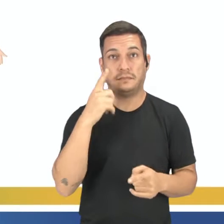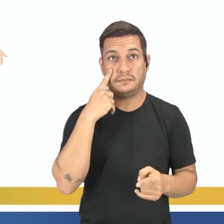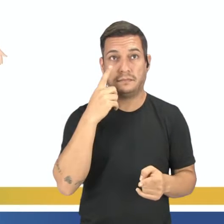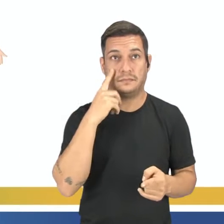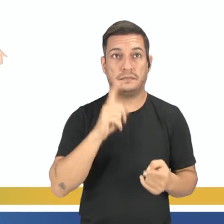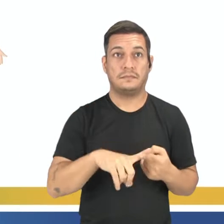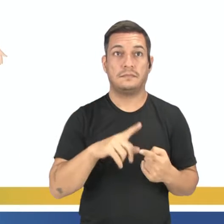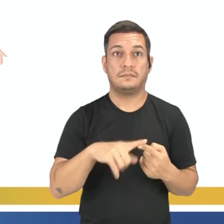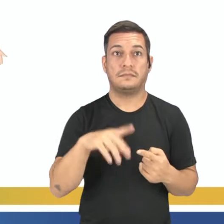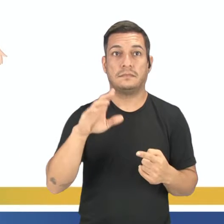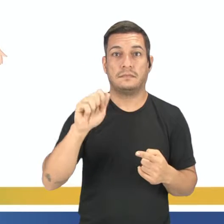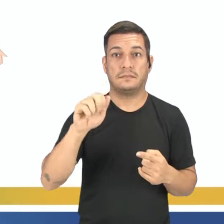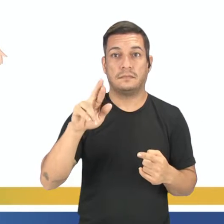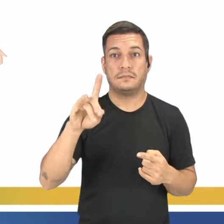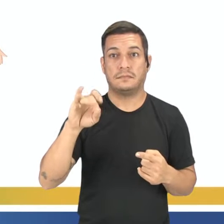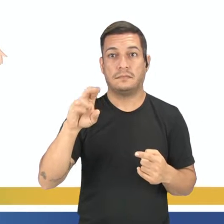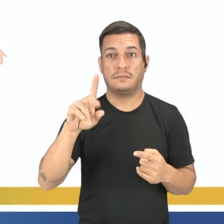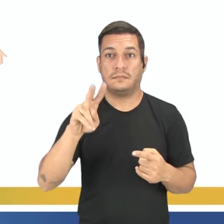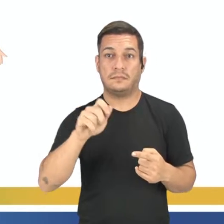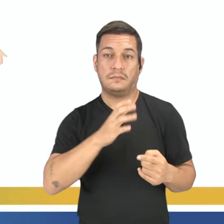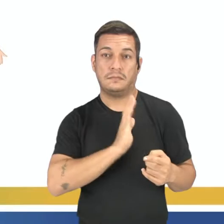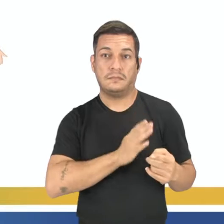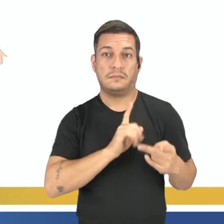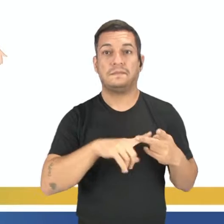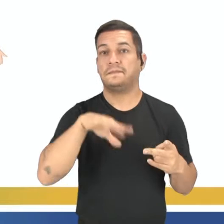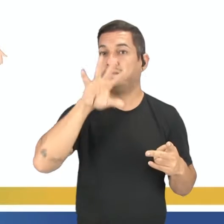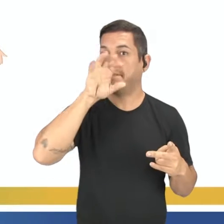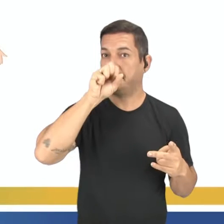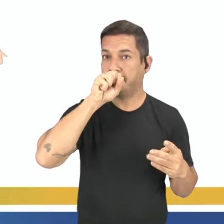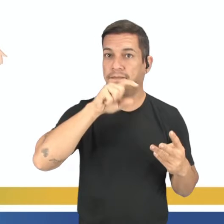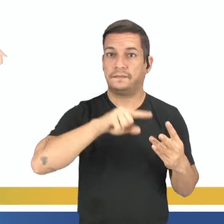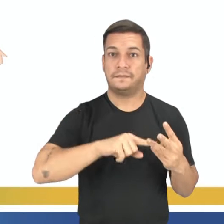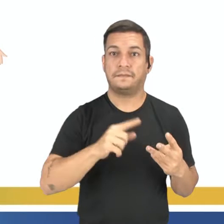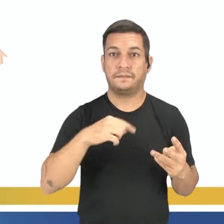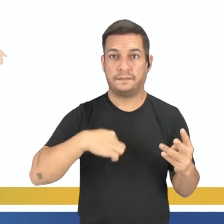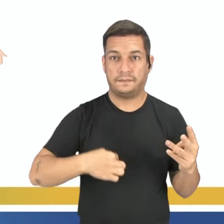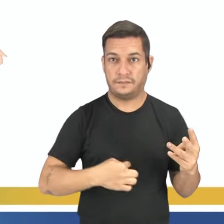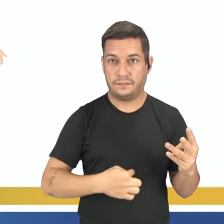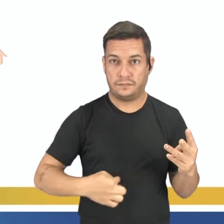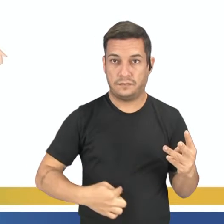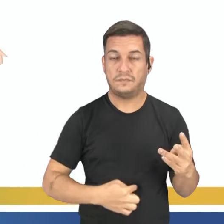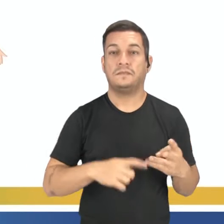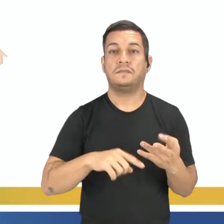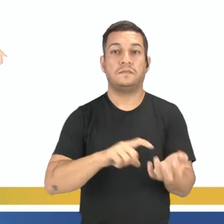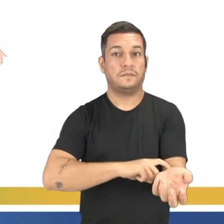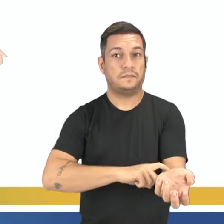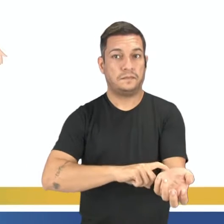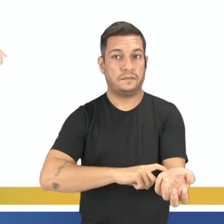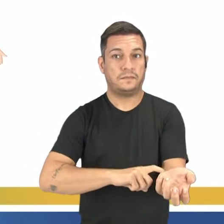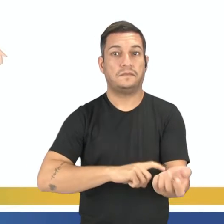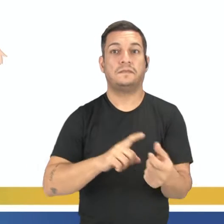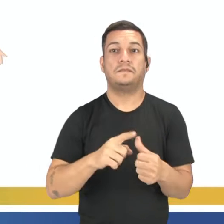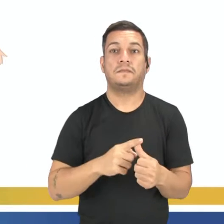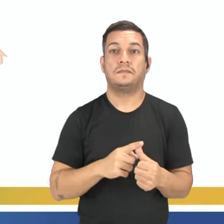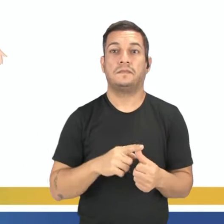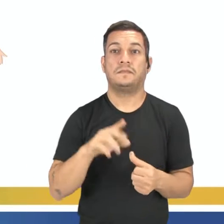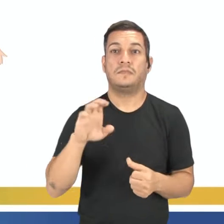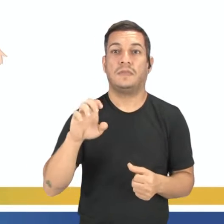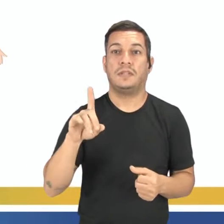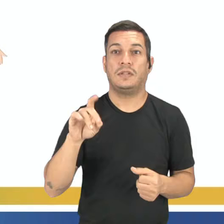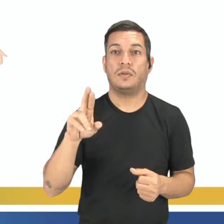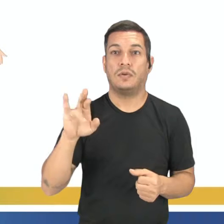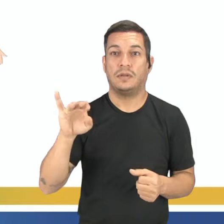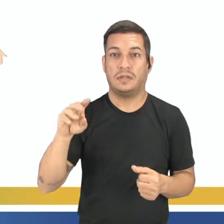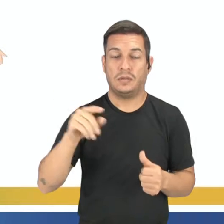eles o cardiovascular, o respiratório, o digestório, o nervoso, o